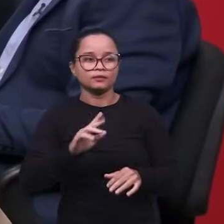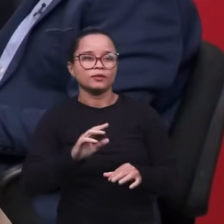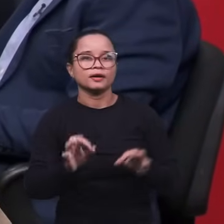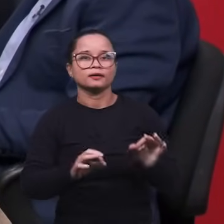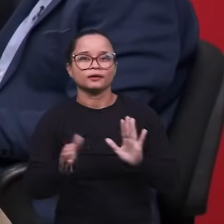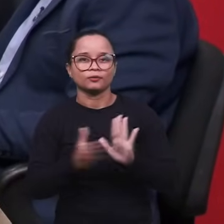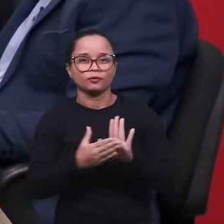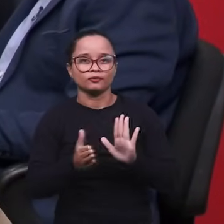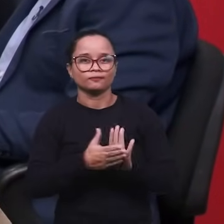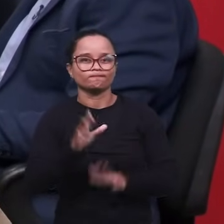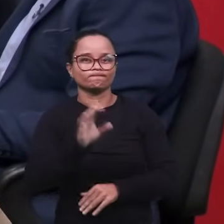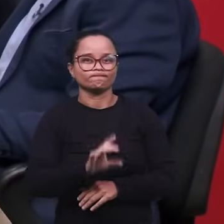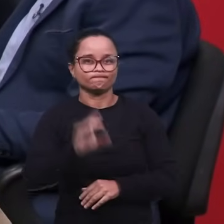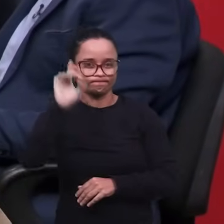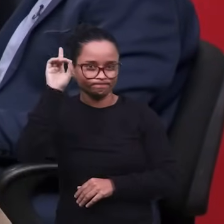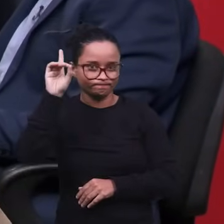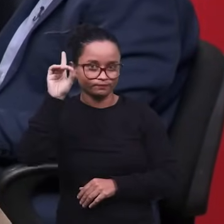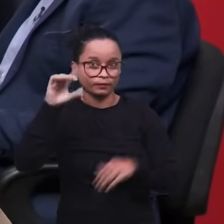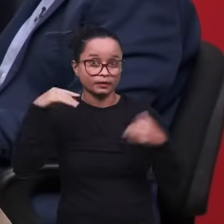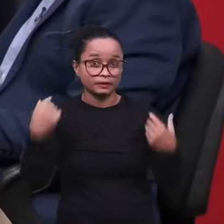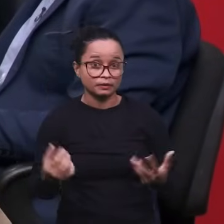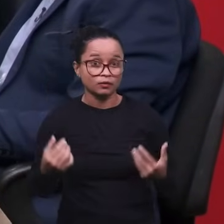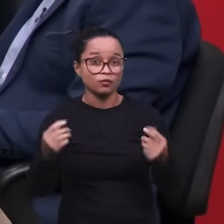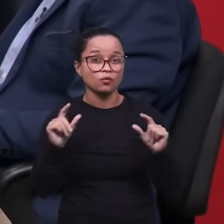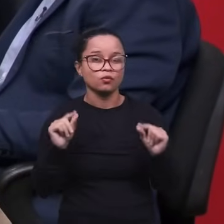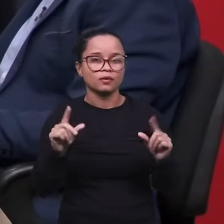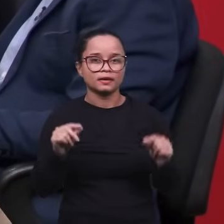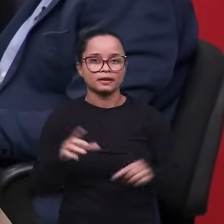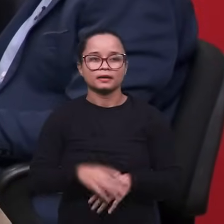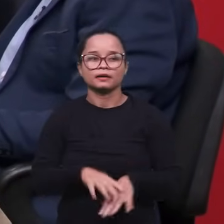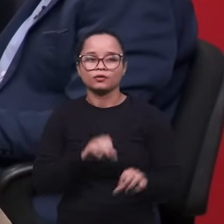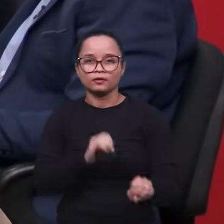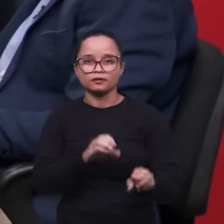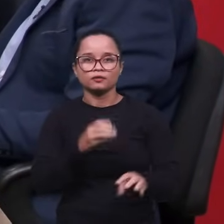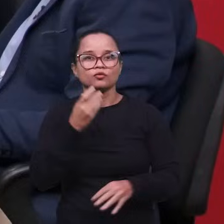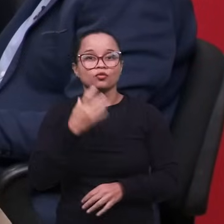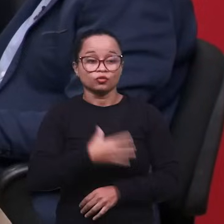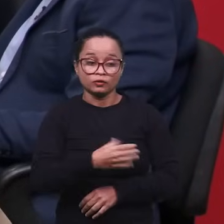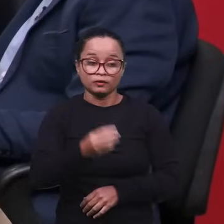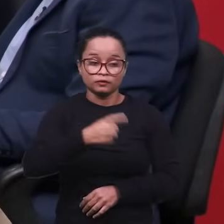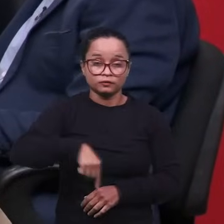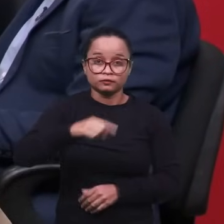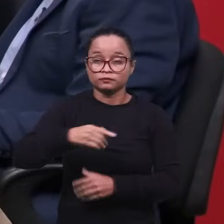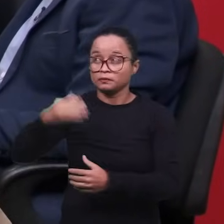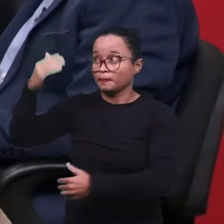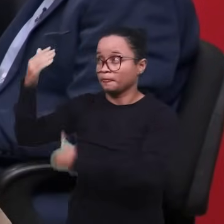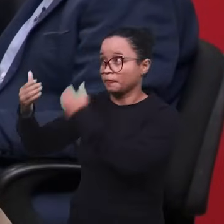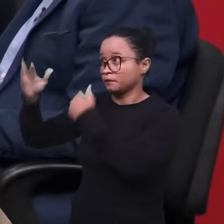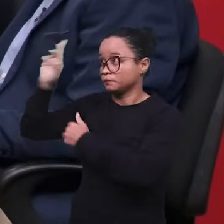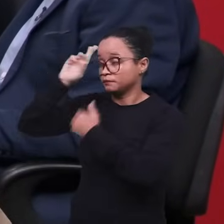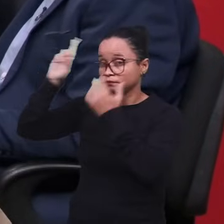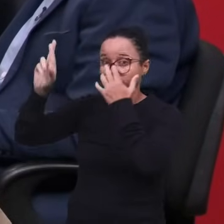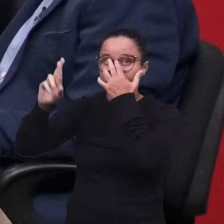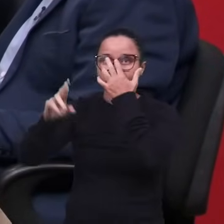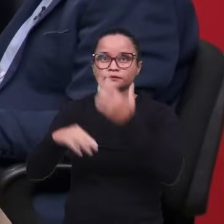projeto de Deus. Então, no que tange à criação dos nossos filhos na presença do